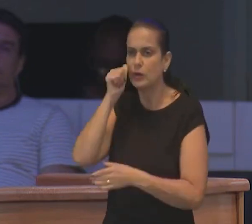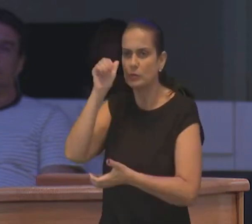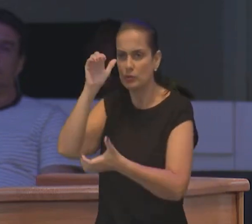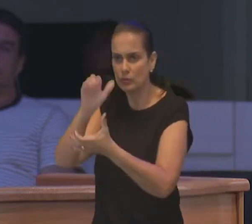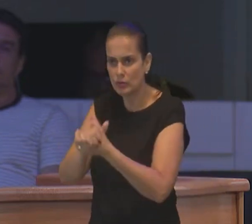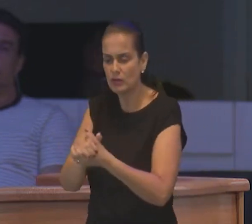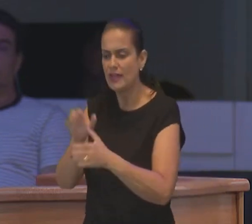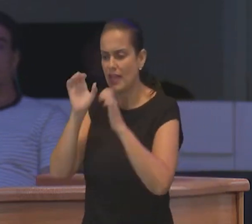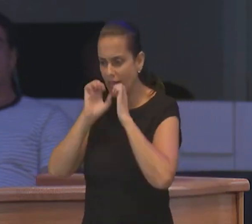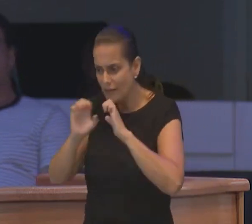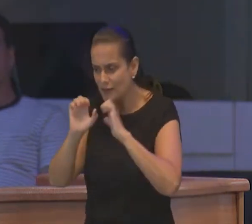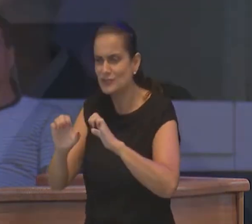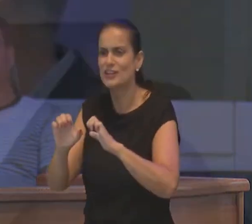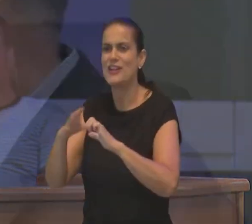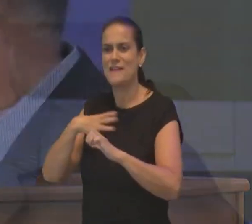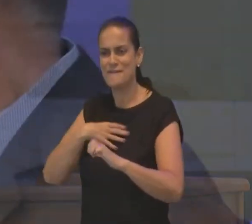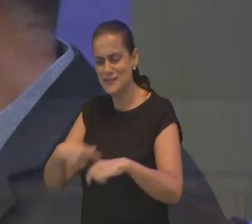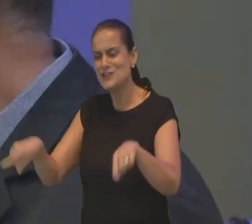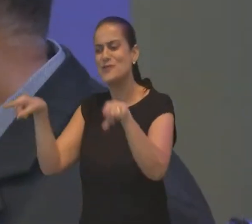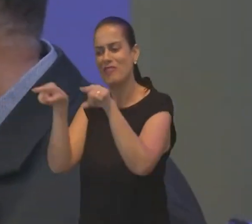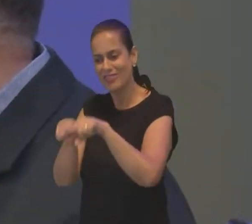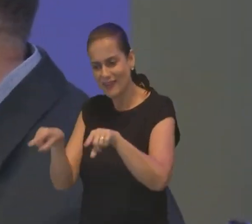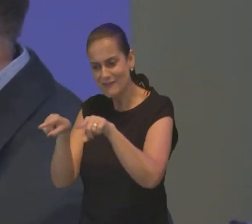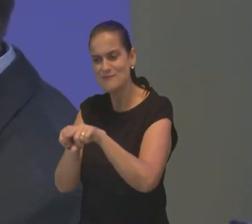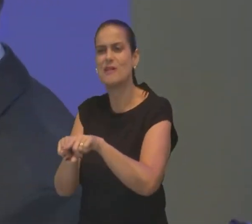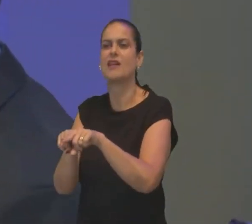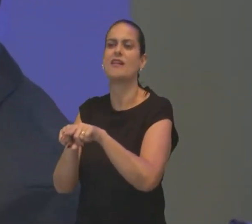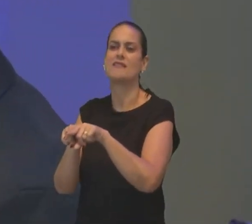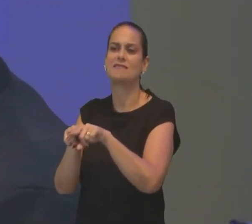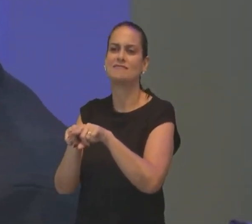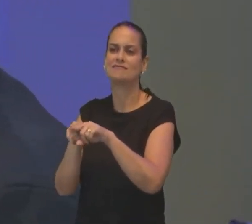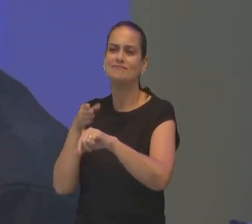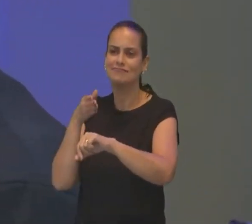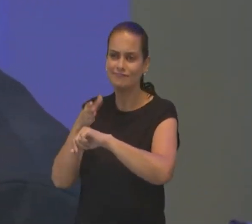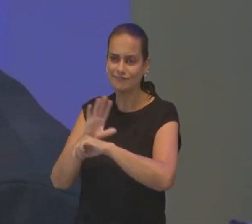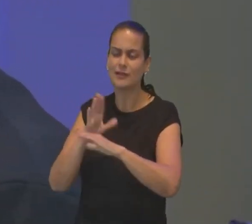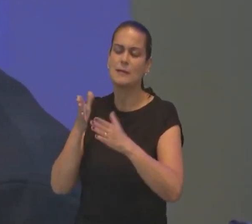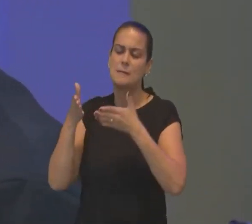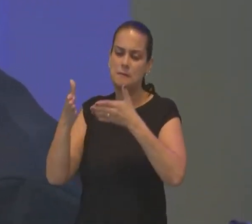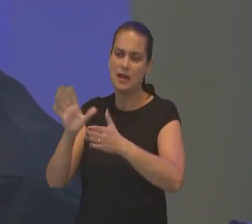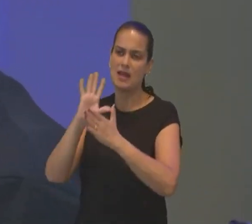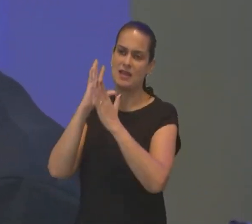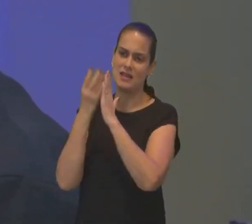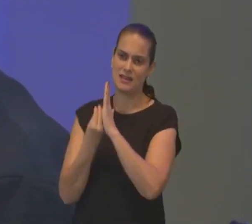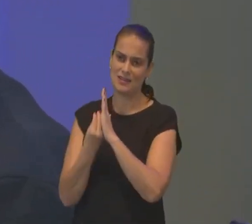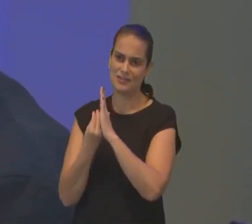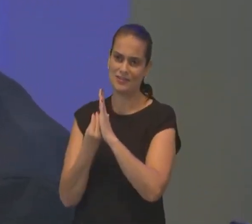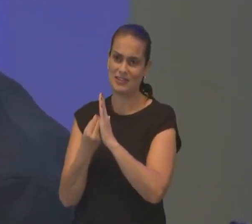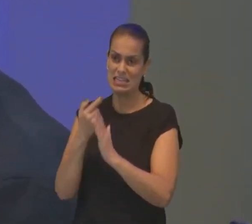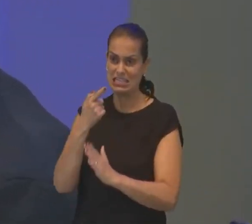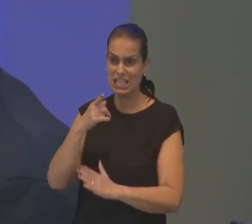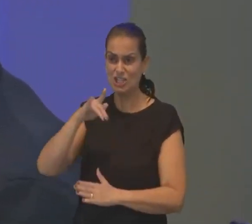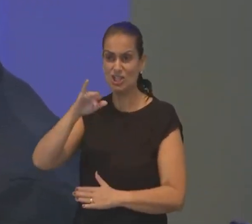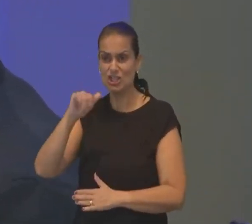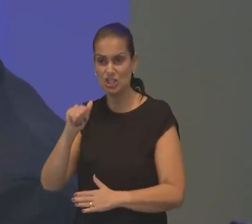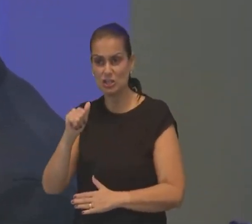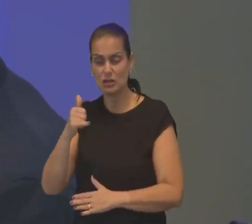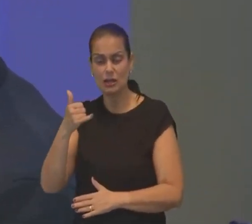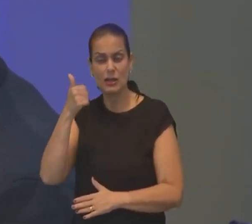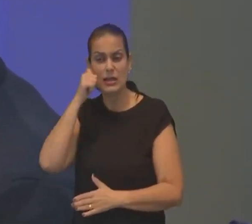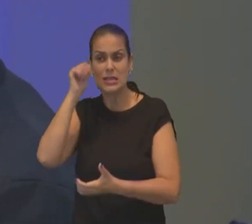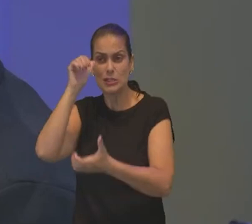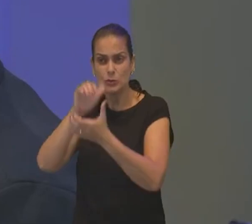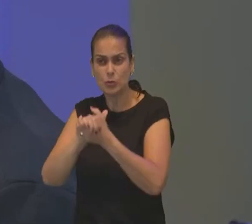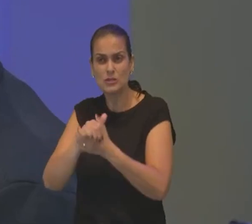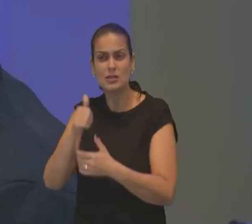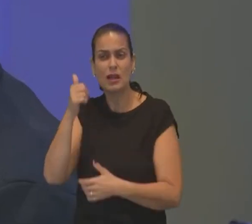filhos de Mauri para Jesus. Estava congregando em uma das nossas igrejas em Mossoró. 7 dias a esposa me liga e disse: Mauri